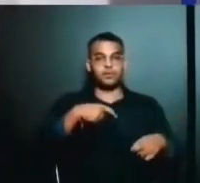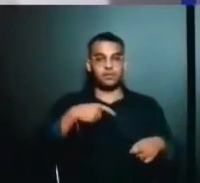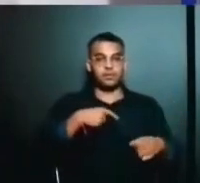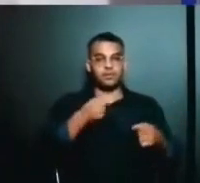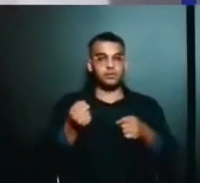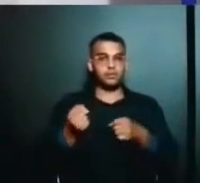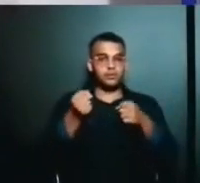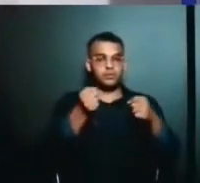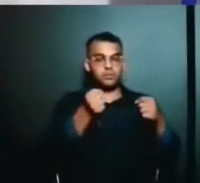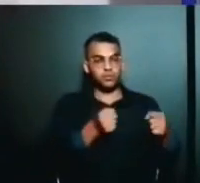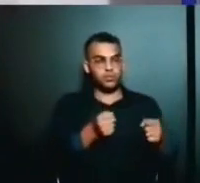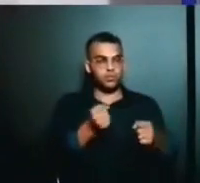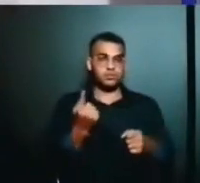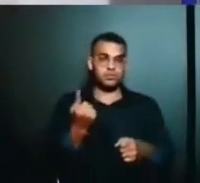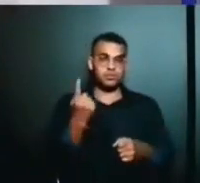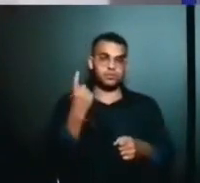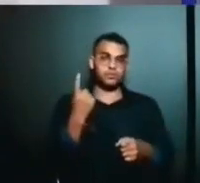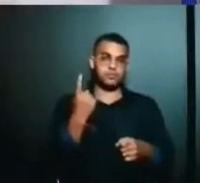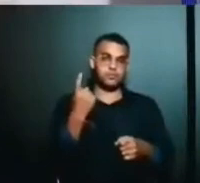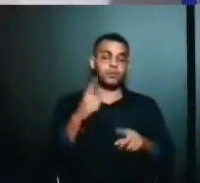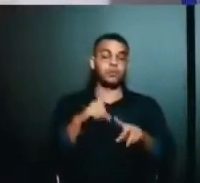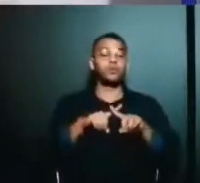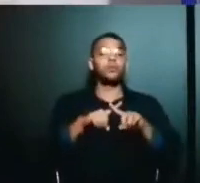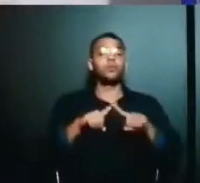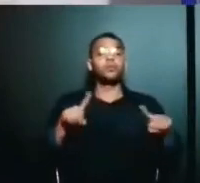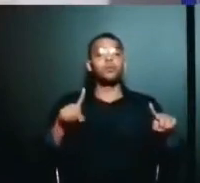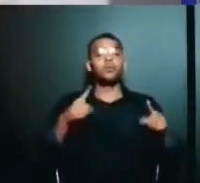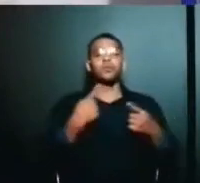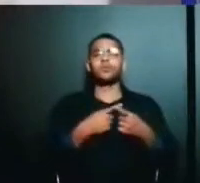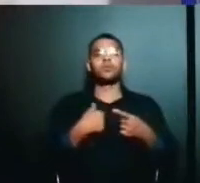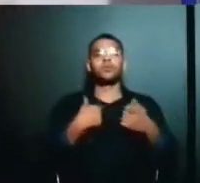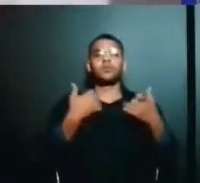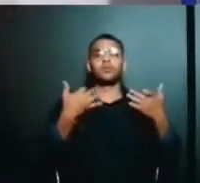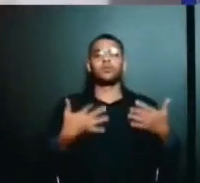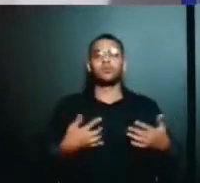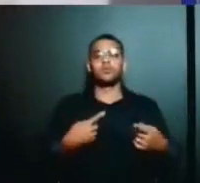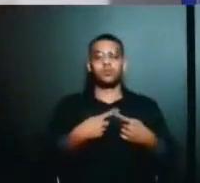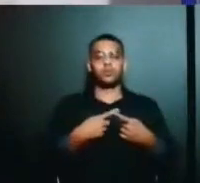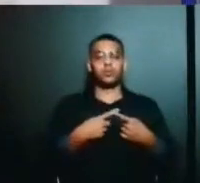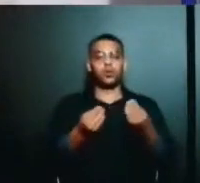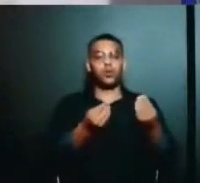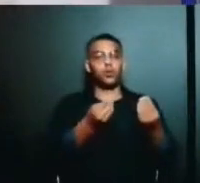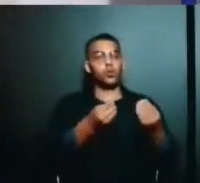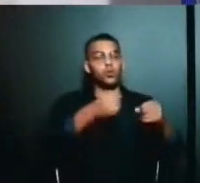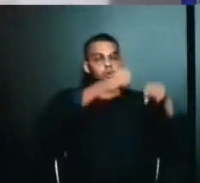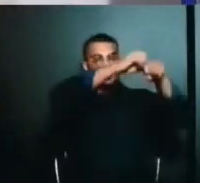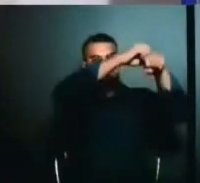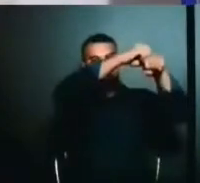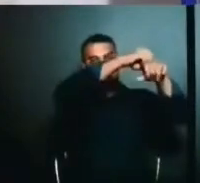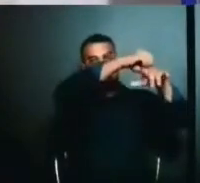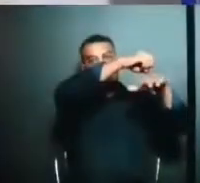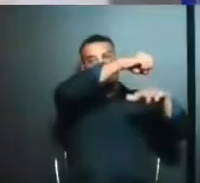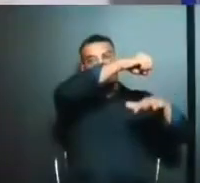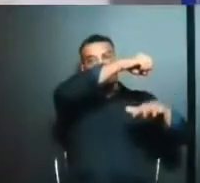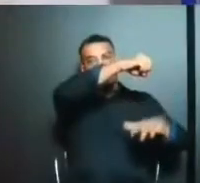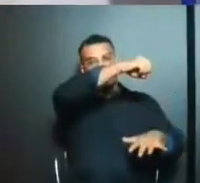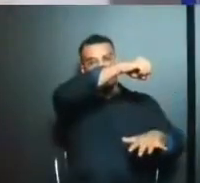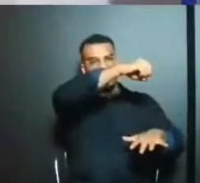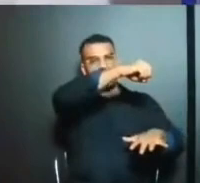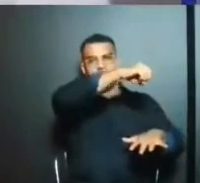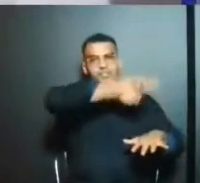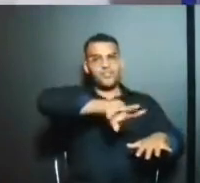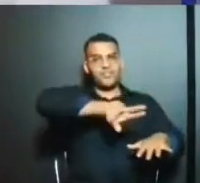que que eu estou falando isso tudo? Porque um dos papéis fundamentais dessa pirâmide de baixo para cima, que não